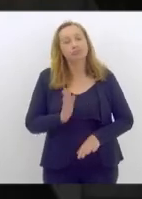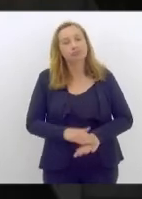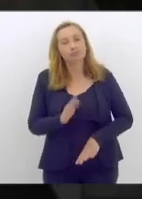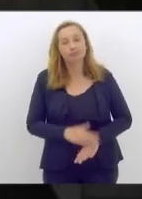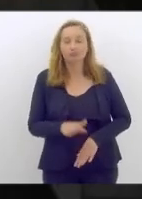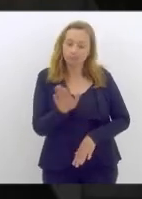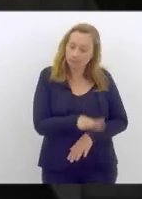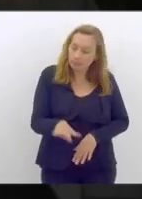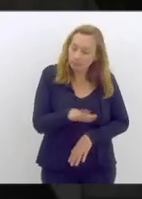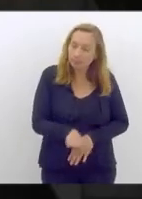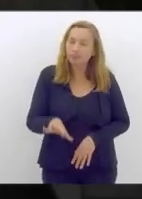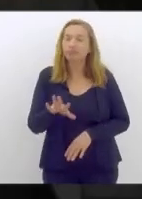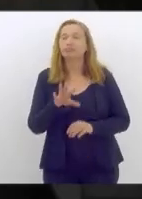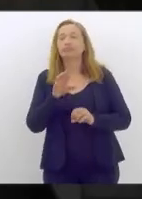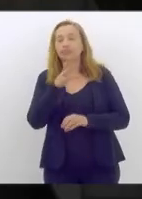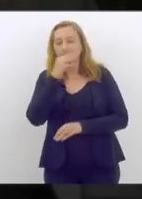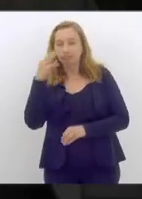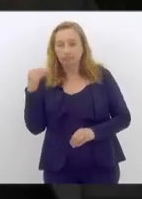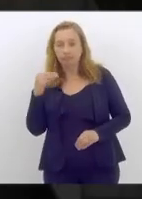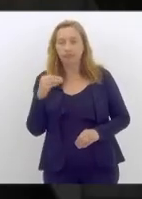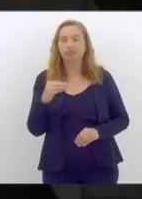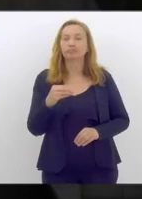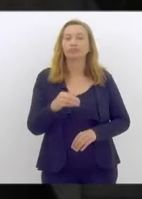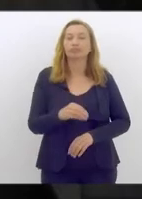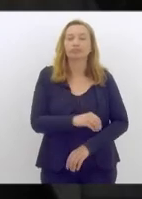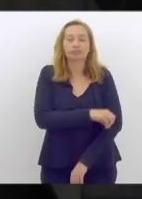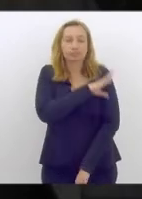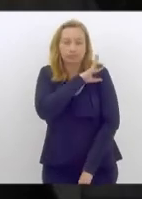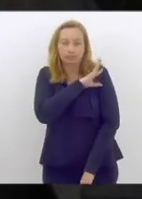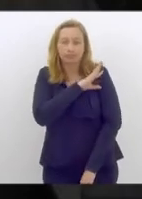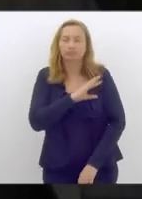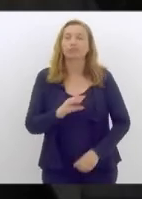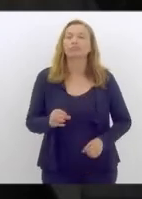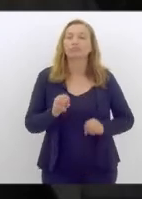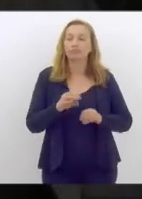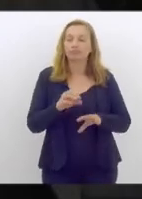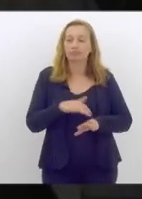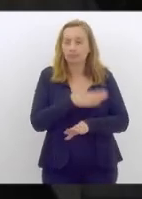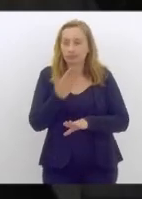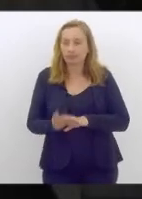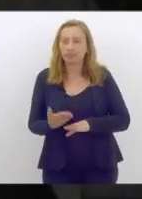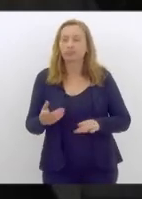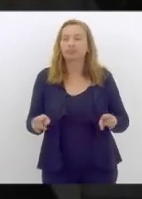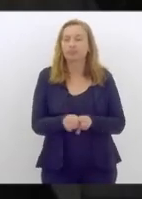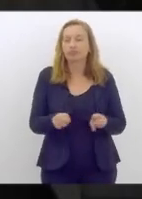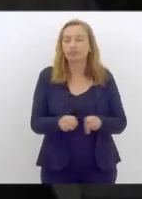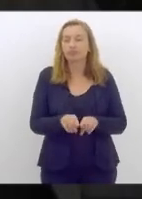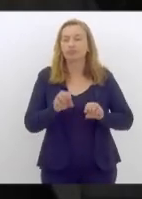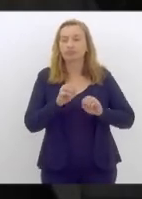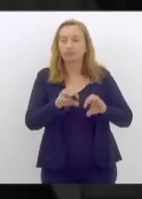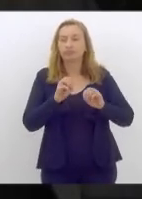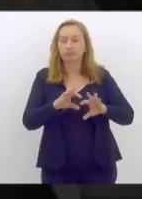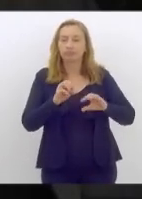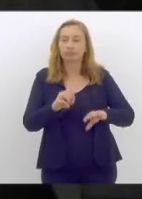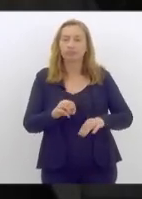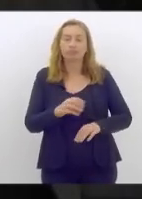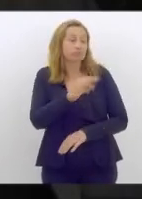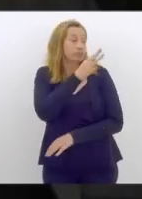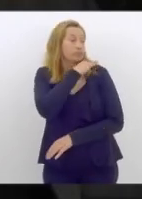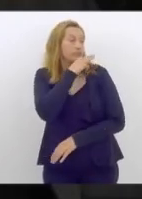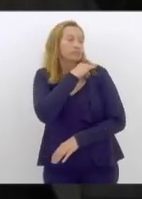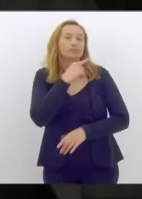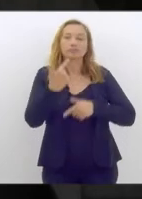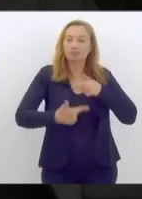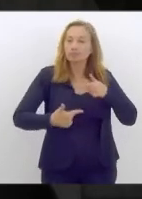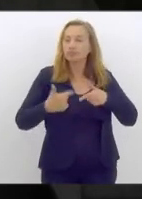crianças e adolescentes do Ensino Fundamental o ensino fundamental com educação integral em relação ao ensino médio a luta que travamos aqui Flávio não é luta